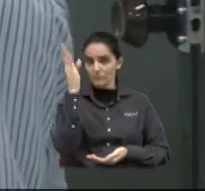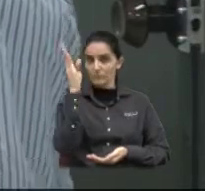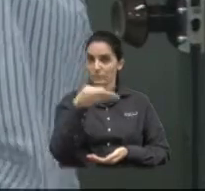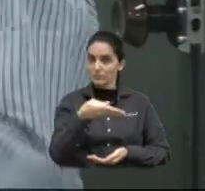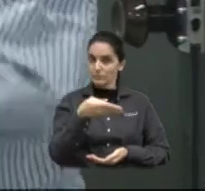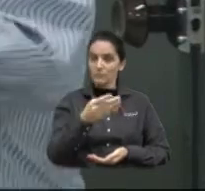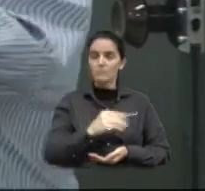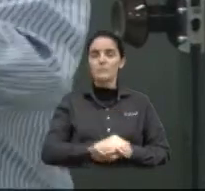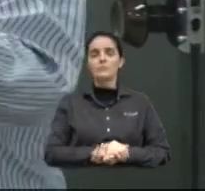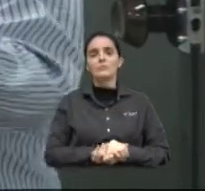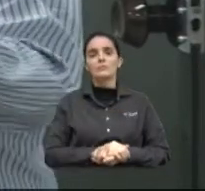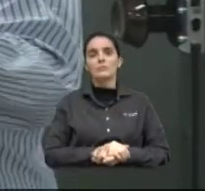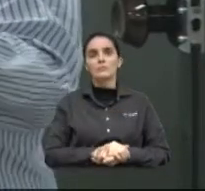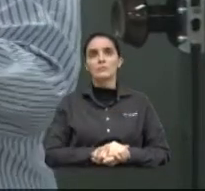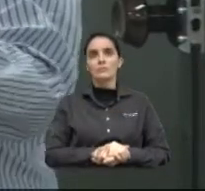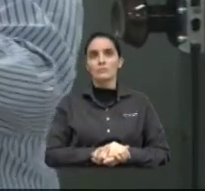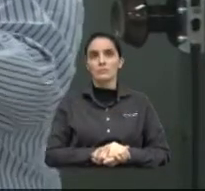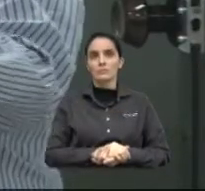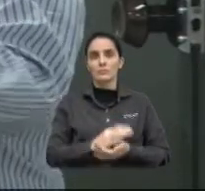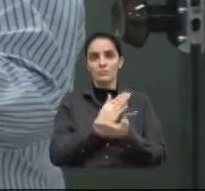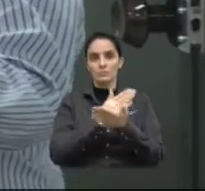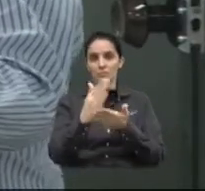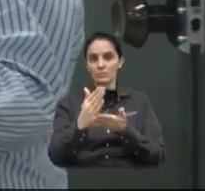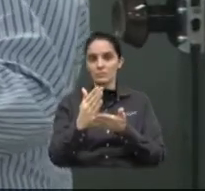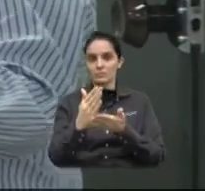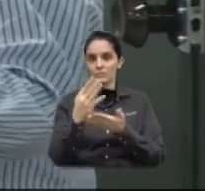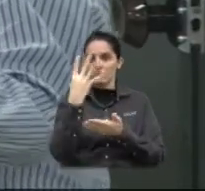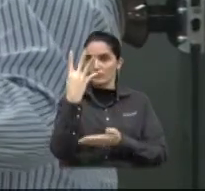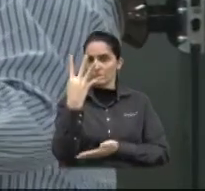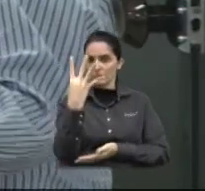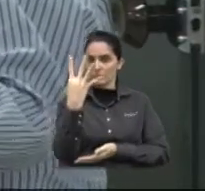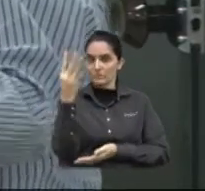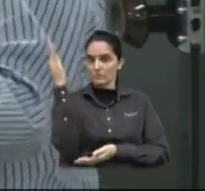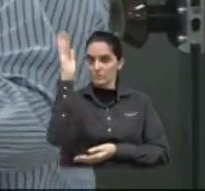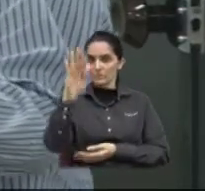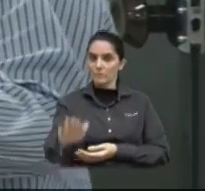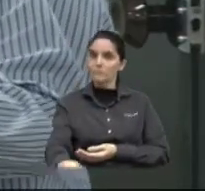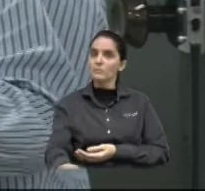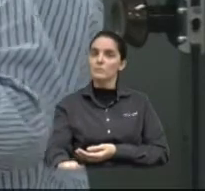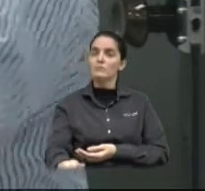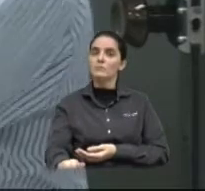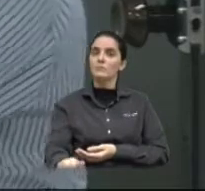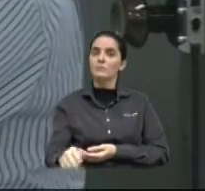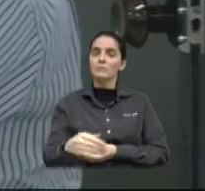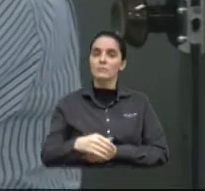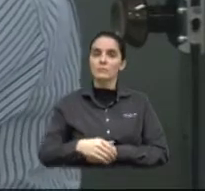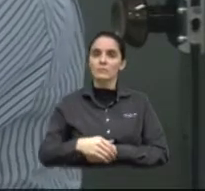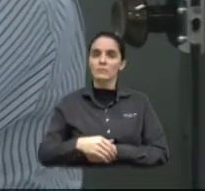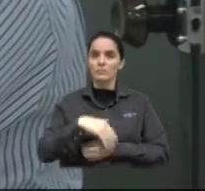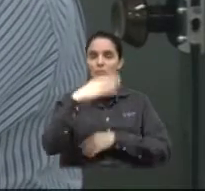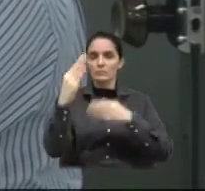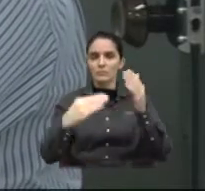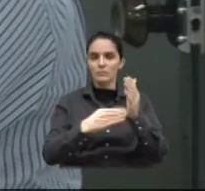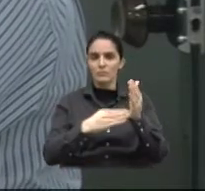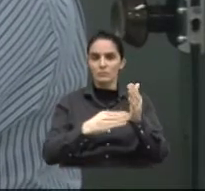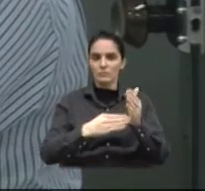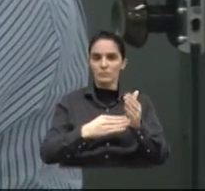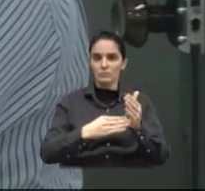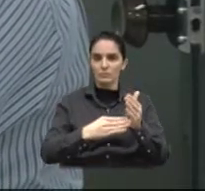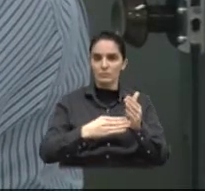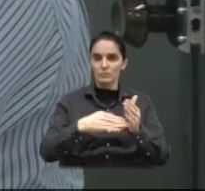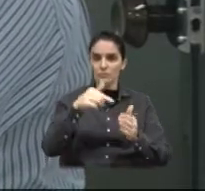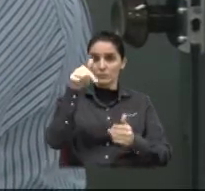então vai começar às 4 horas às 16 horas e vai até 1930